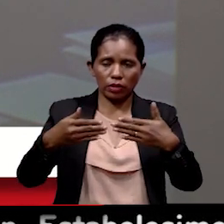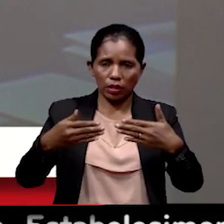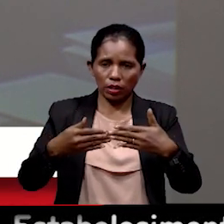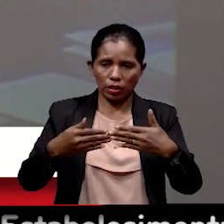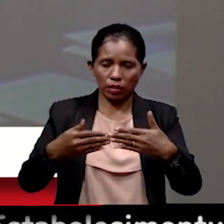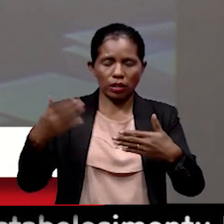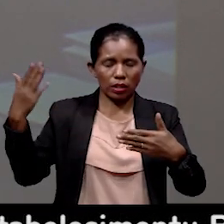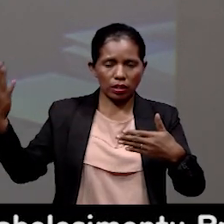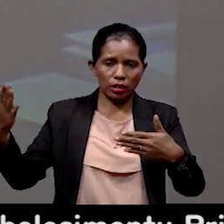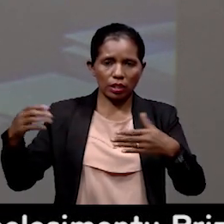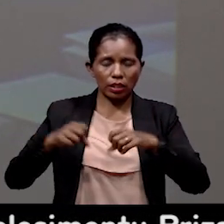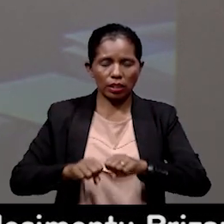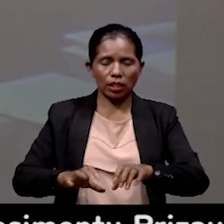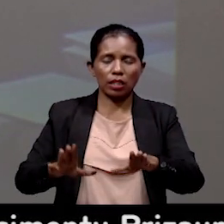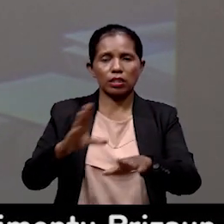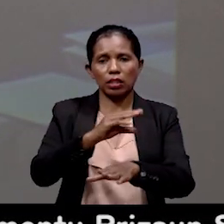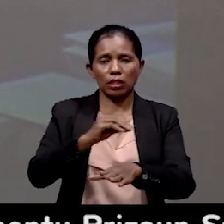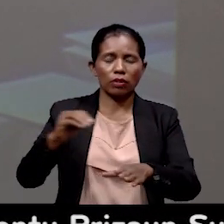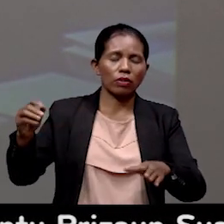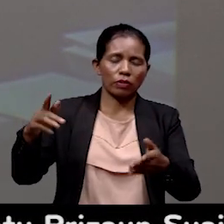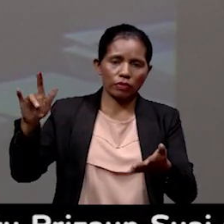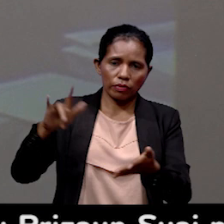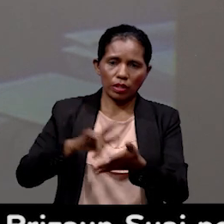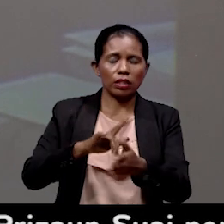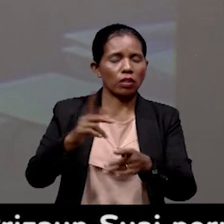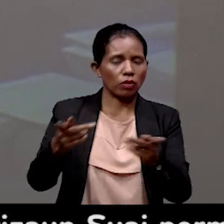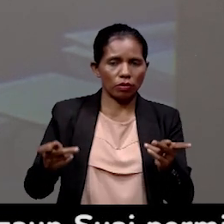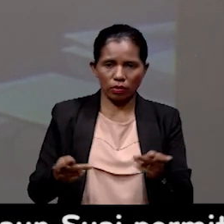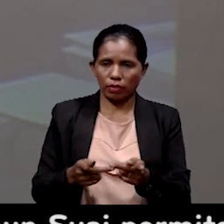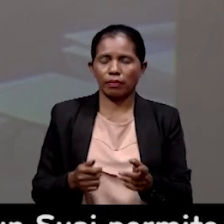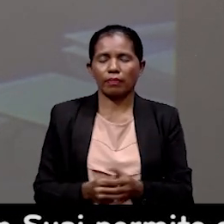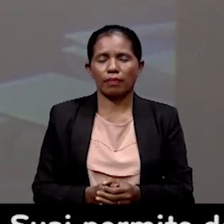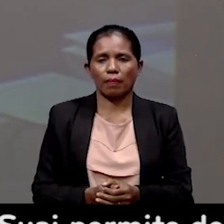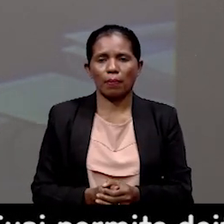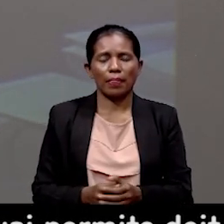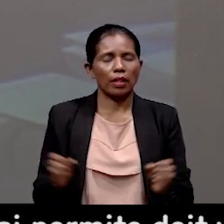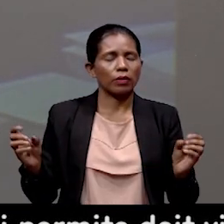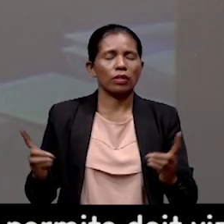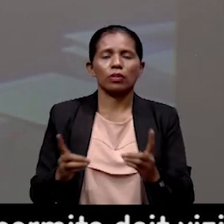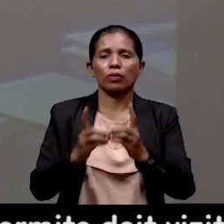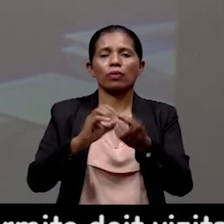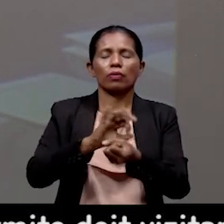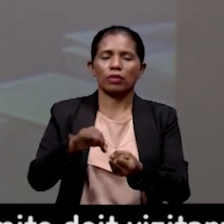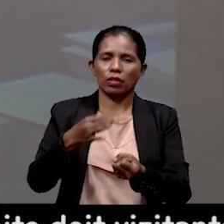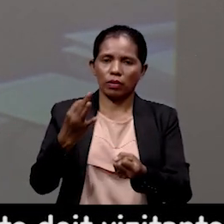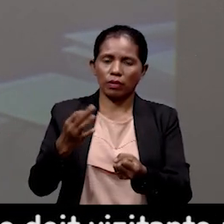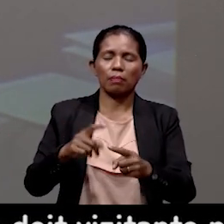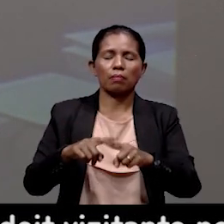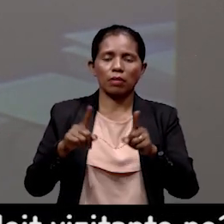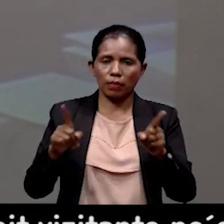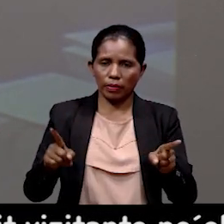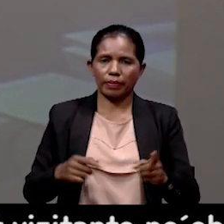a porto, no aeroporto Sira. Longe de a soro COVID-19. Mas bem